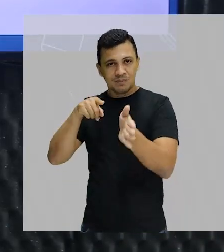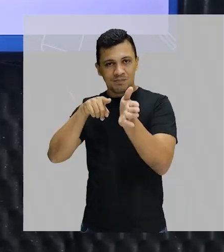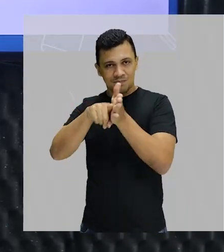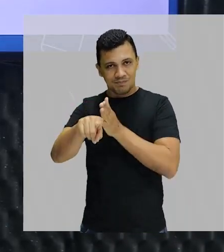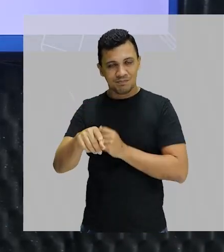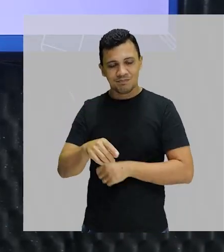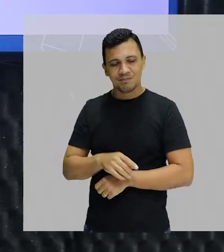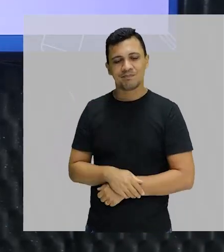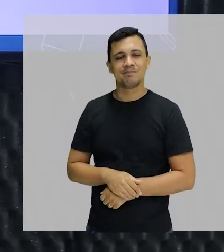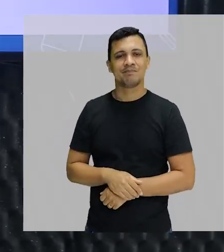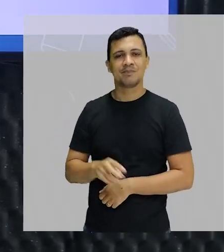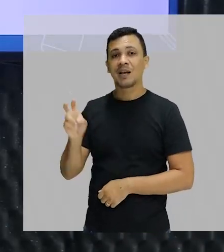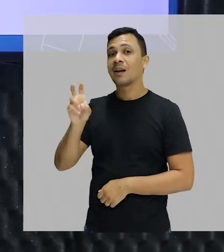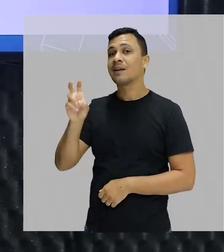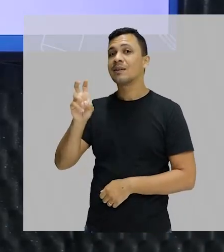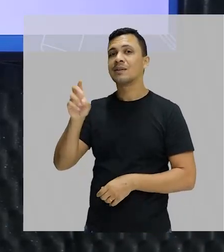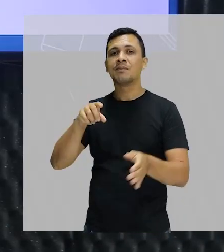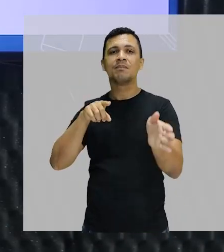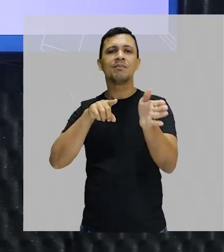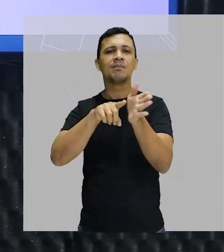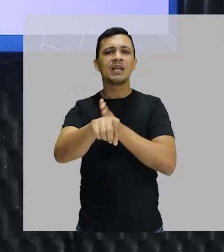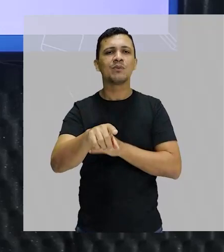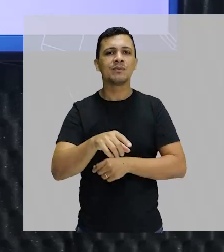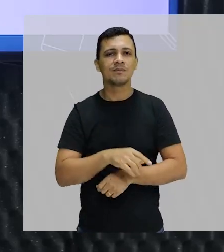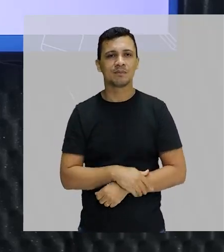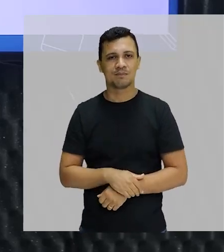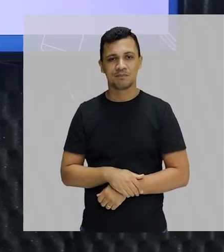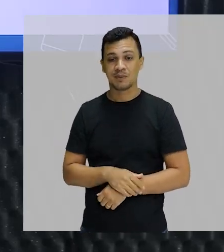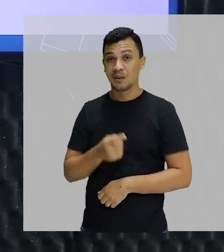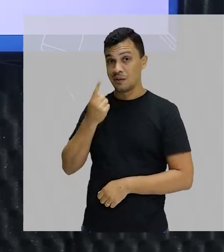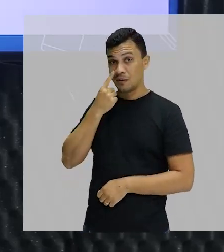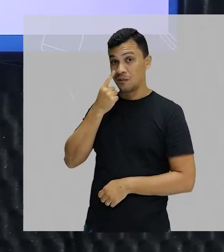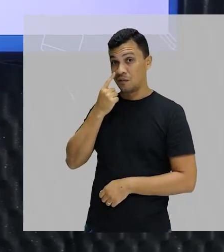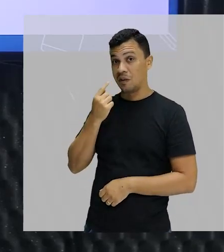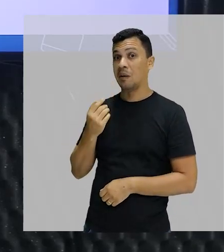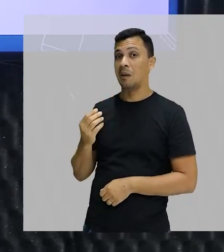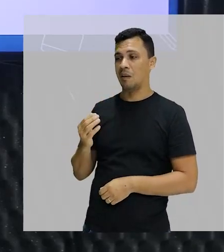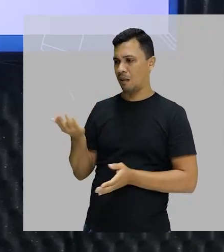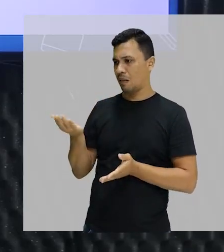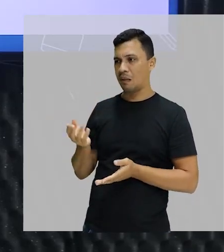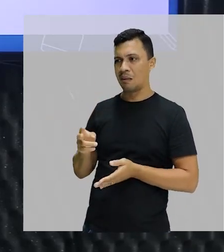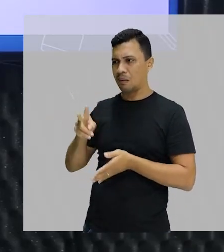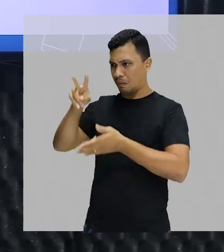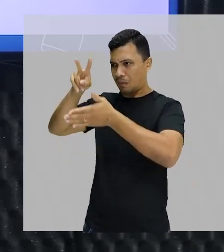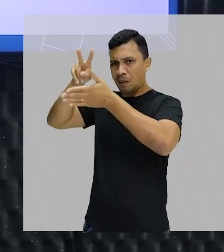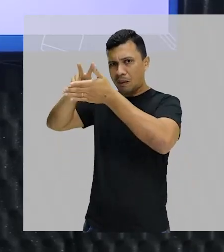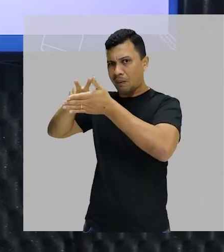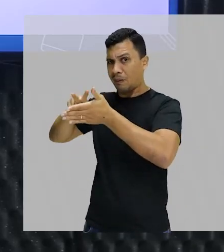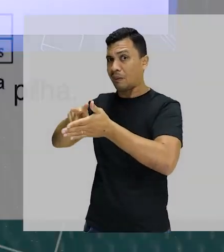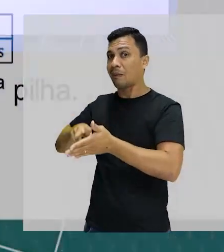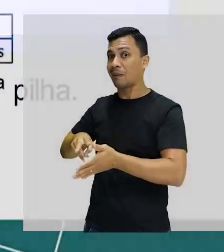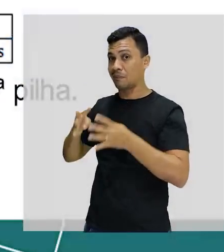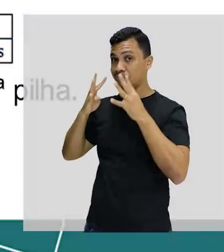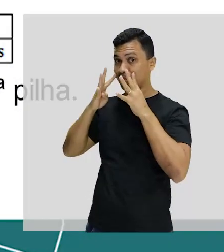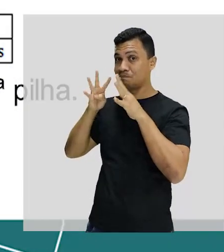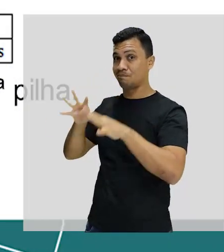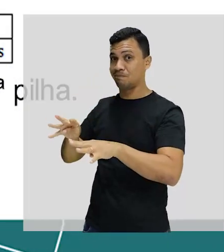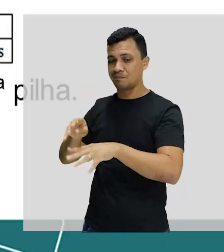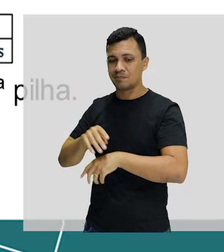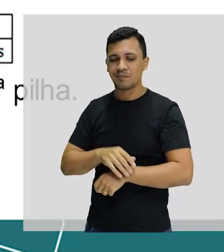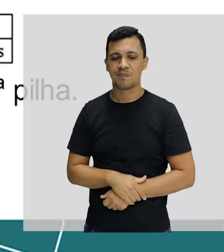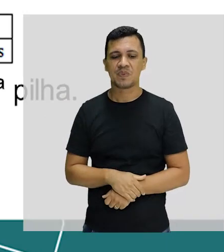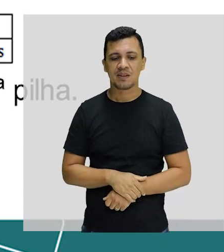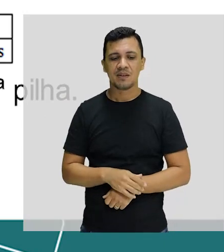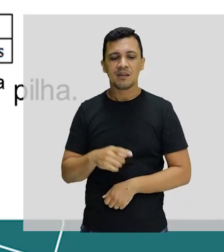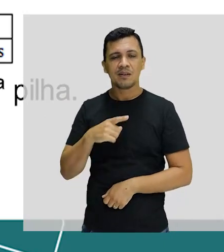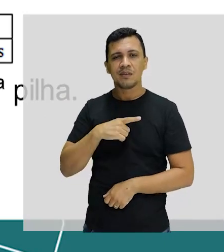bom? Na quinta questão, veja que o enunciado é um pouquinho extenso, tá? Então, vamos prestar bastante atenção na leitura. Várias tábuas